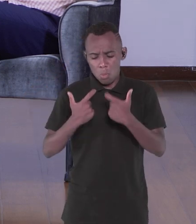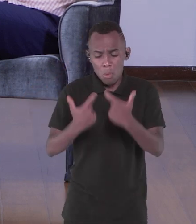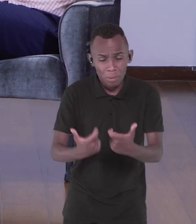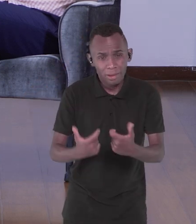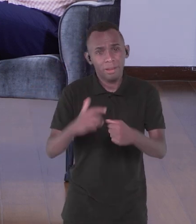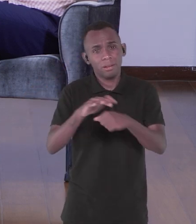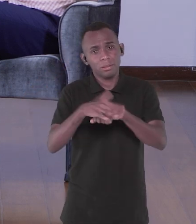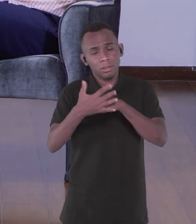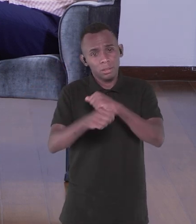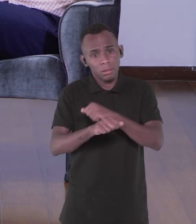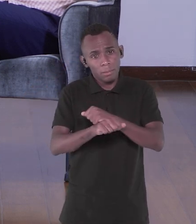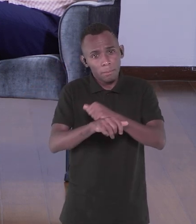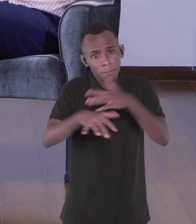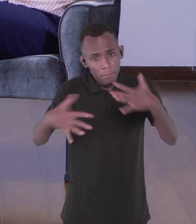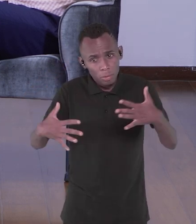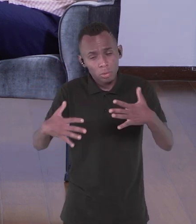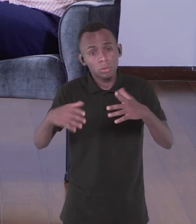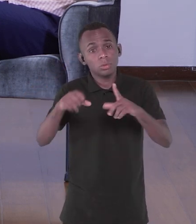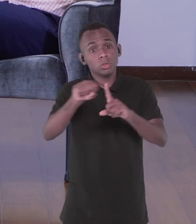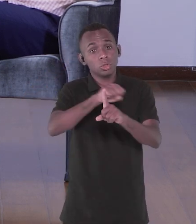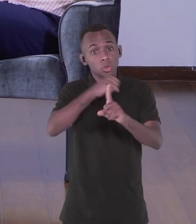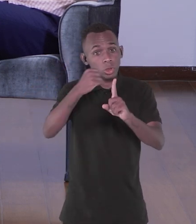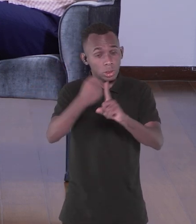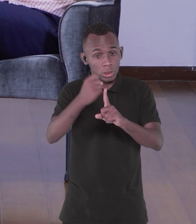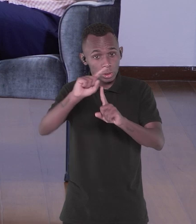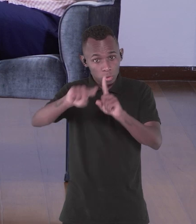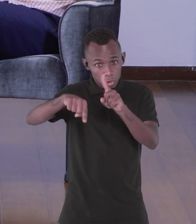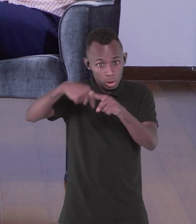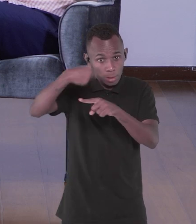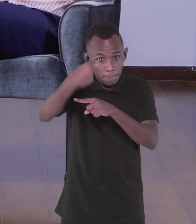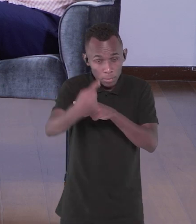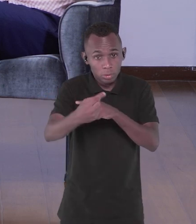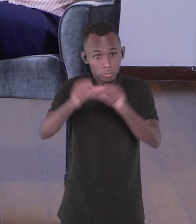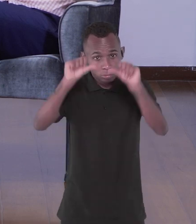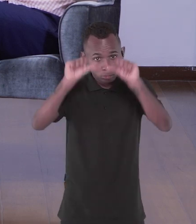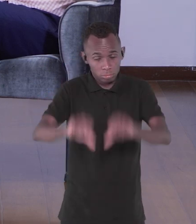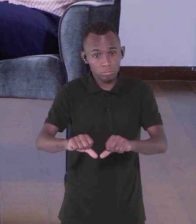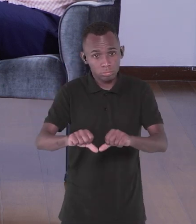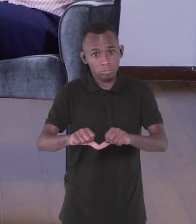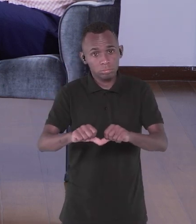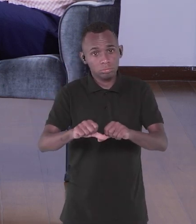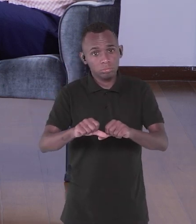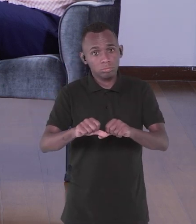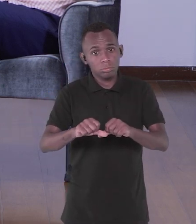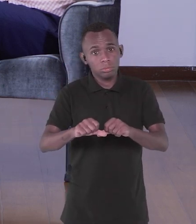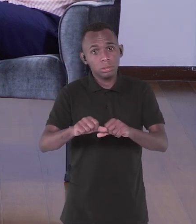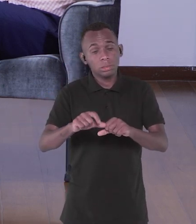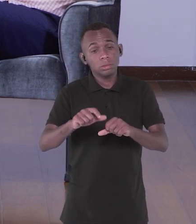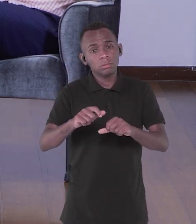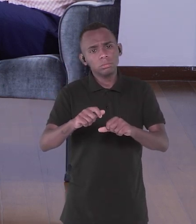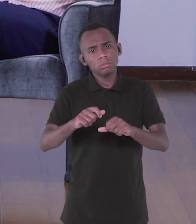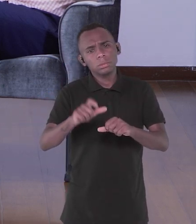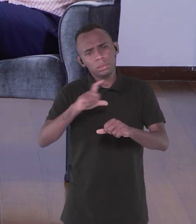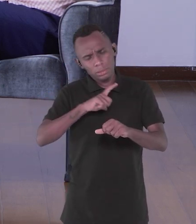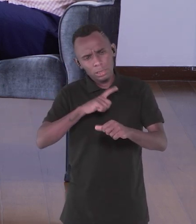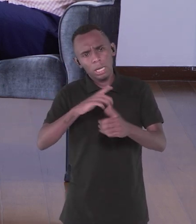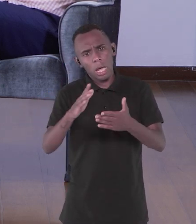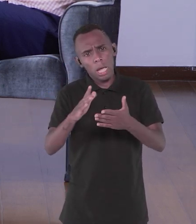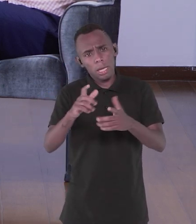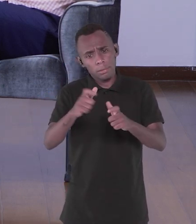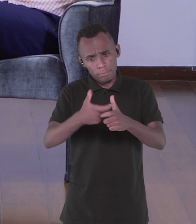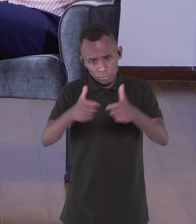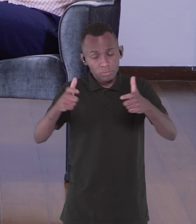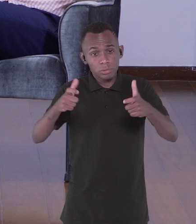pandemia, a sociedade daquele pós-pandemia, daquela pós-crise, muitos optam